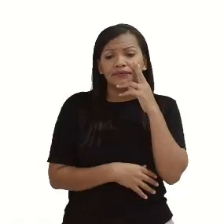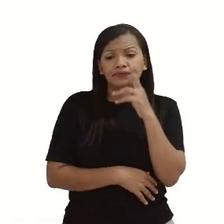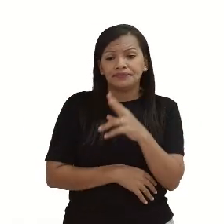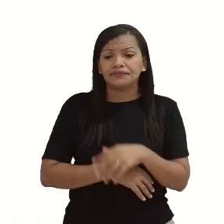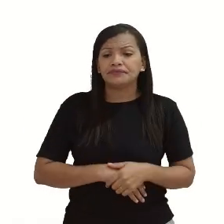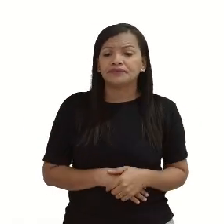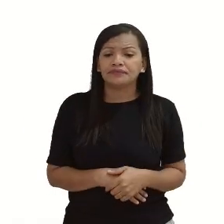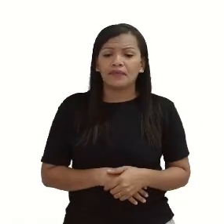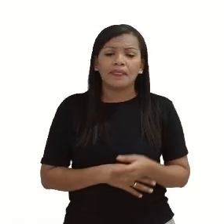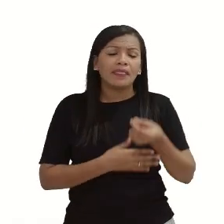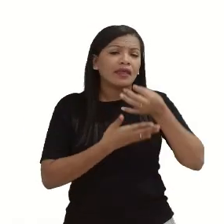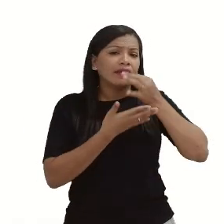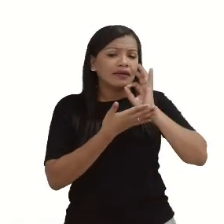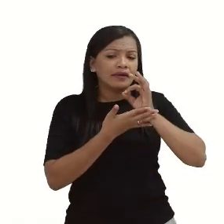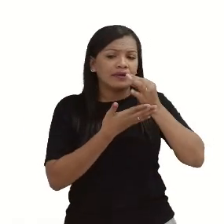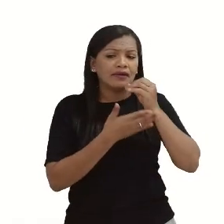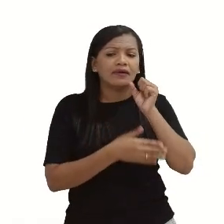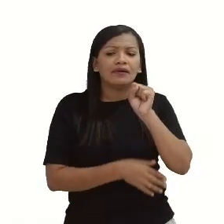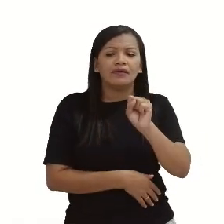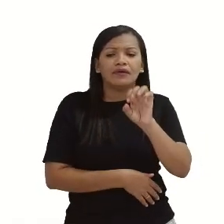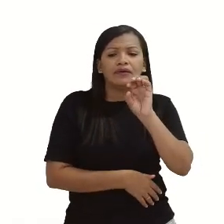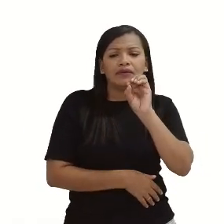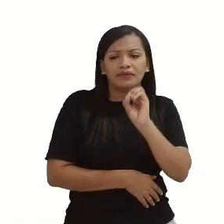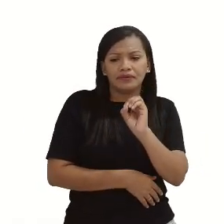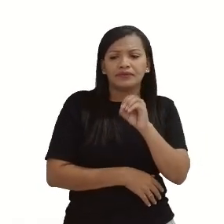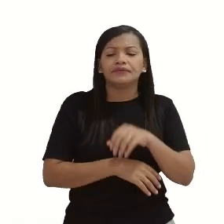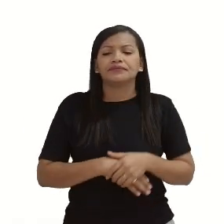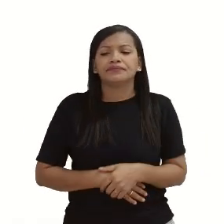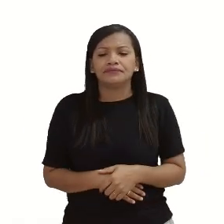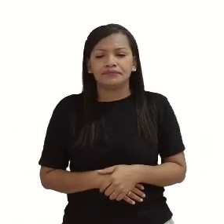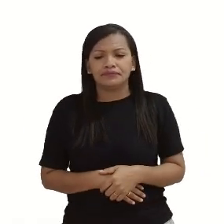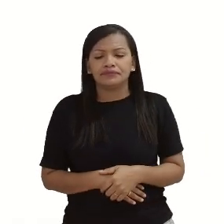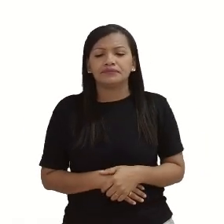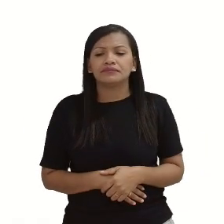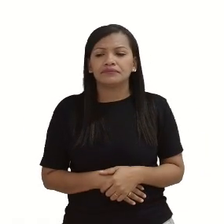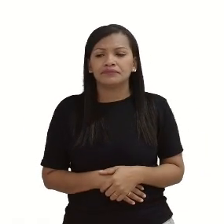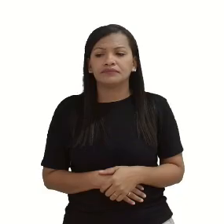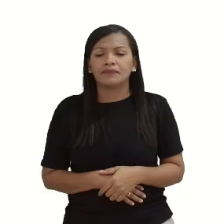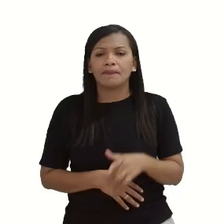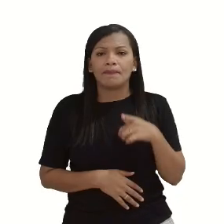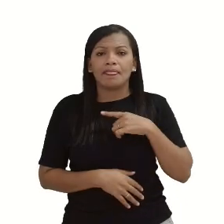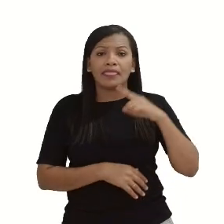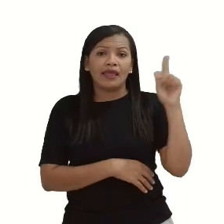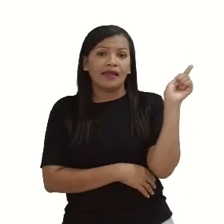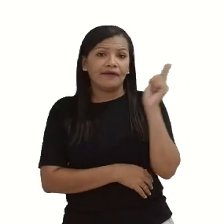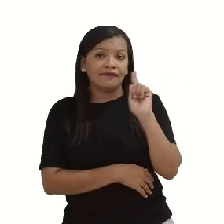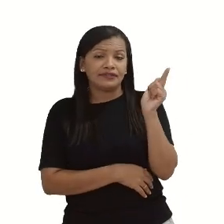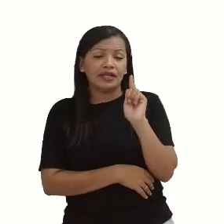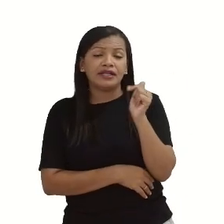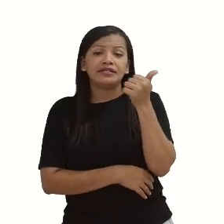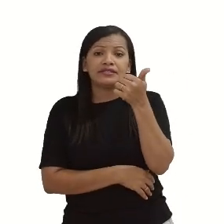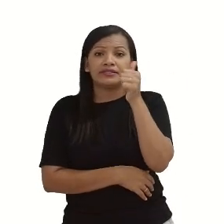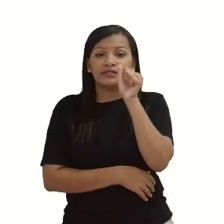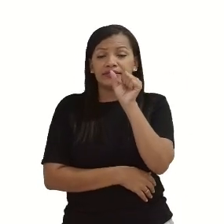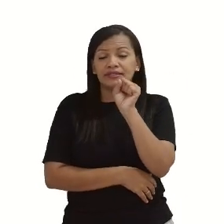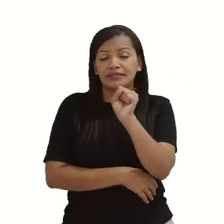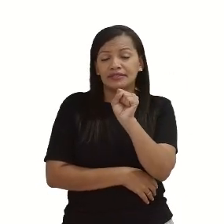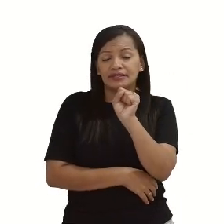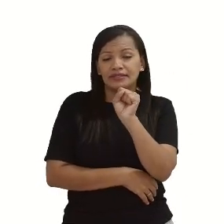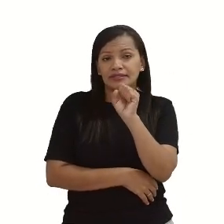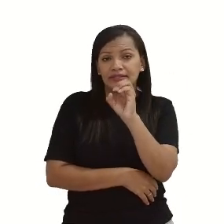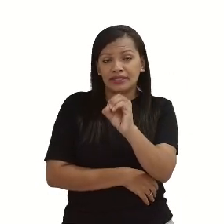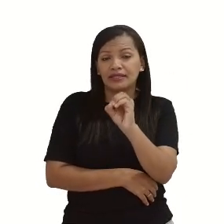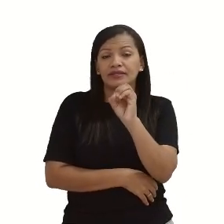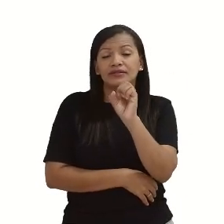demais. Café, 80. O próximo no caso ali, vai ser refrigerante, 108. Então, observa que